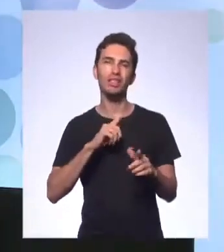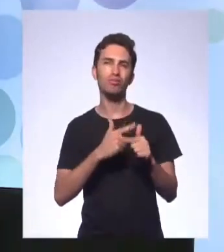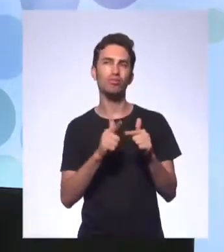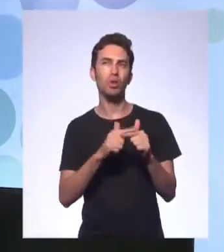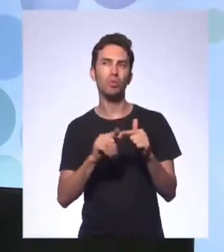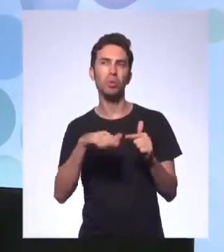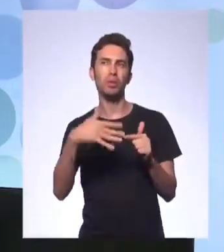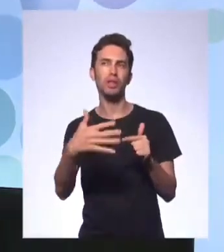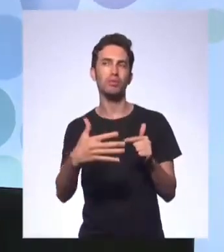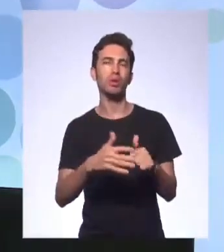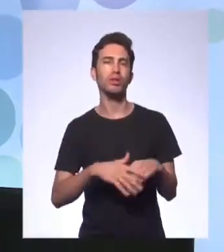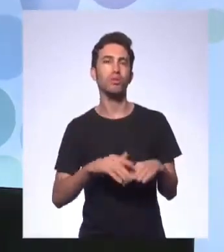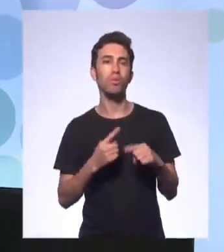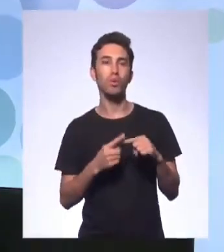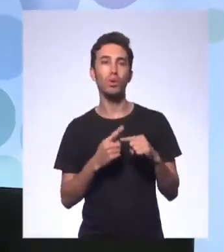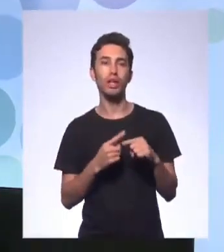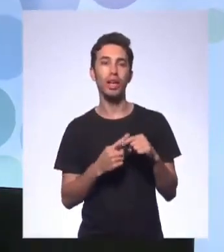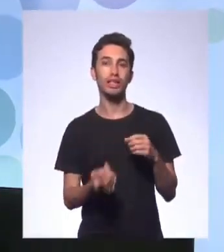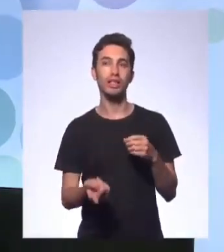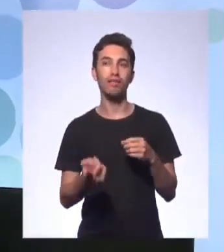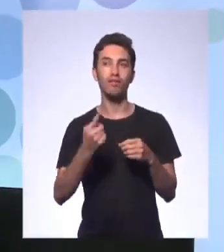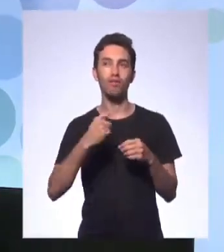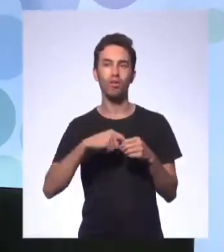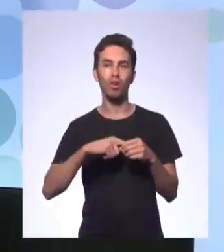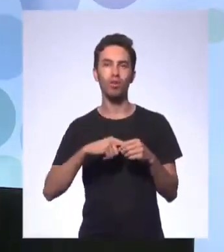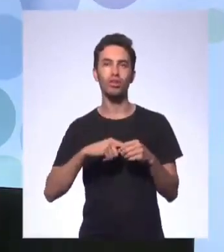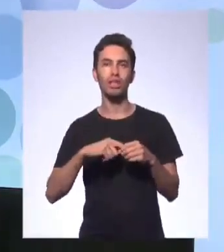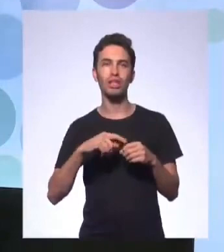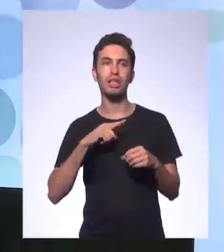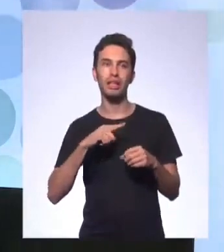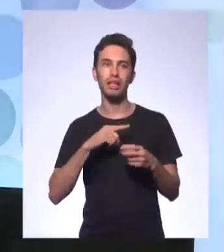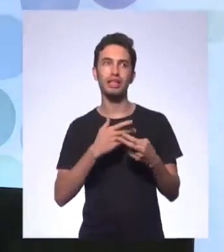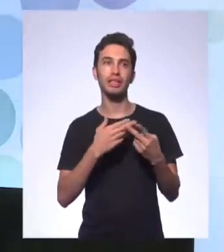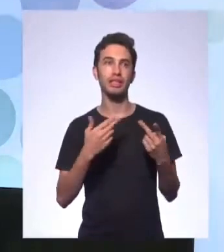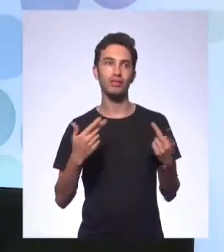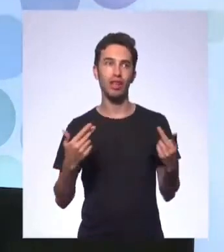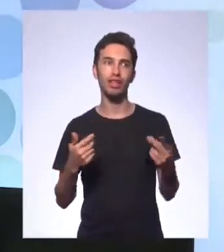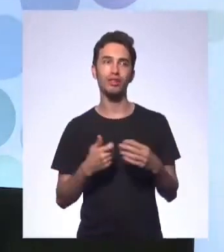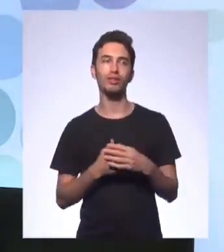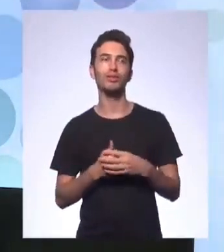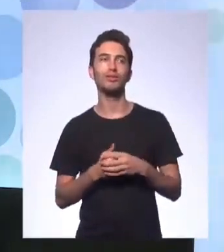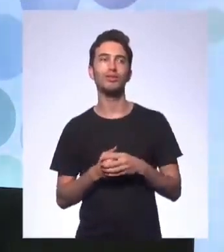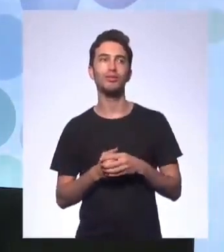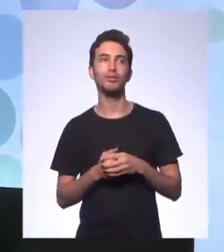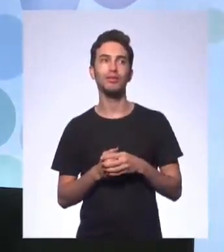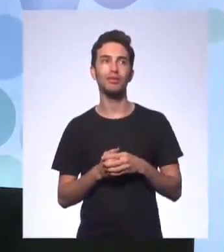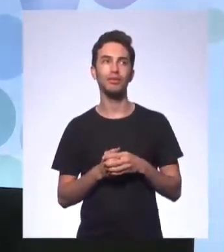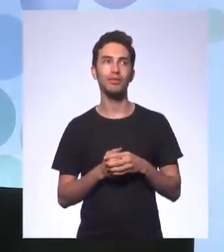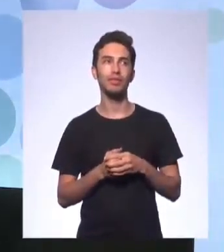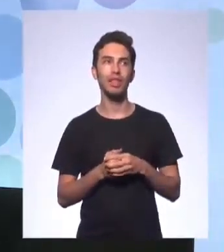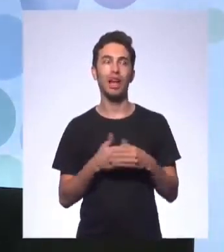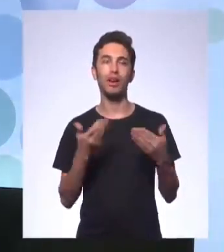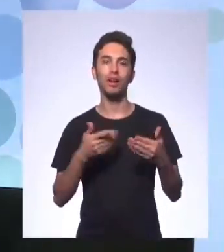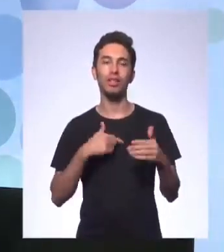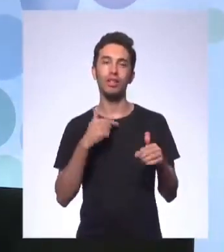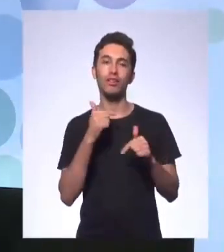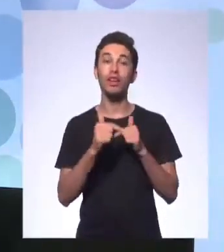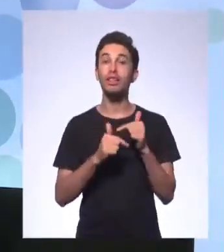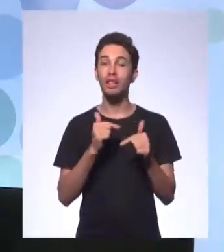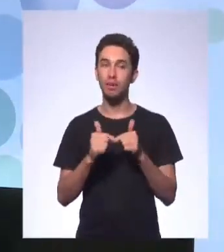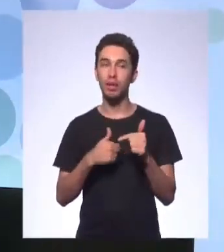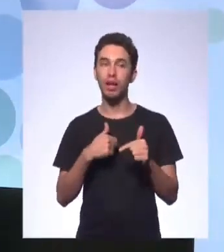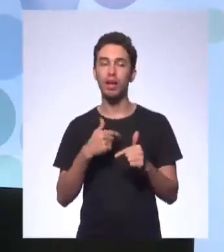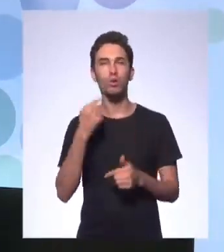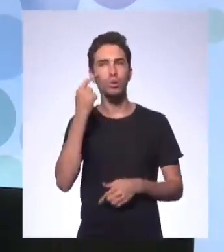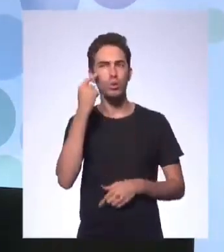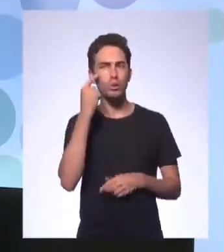complicação em toda essa história, porque essa volta, né, tem toda uma questão aí. Mas, enfim, a gente vai trabalhar o